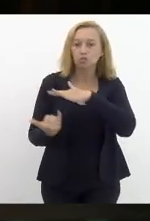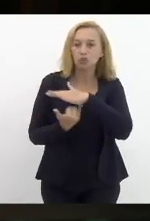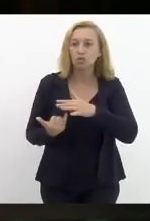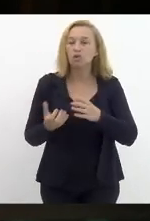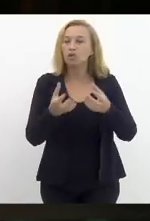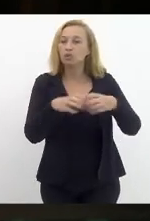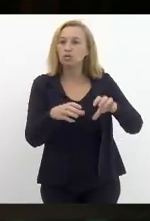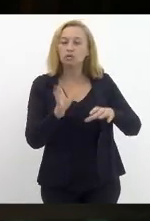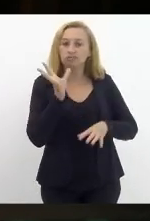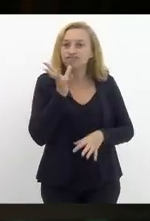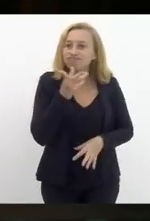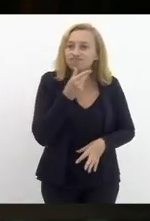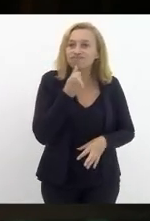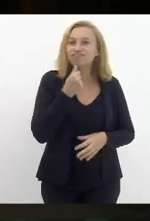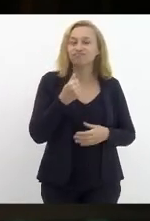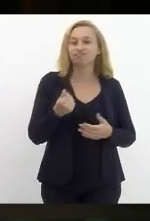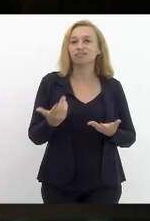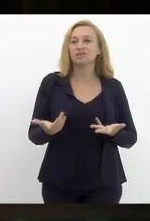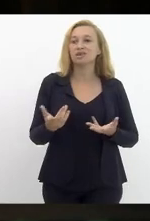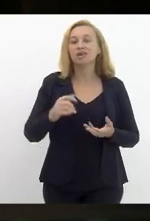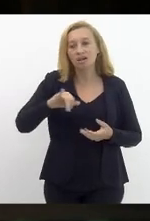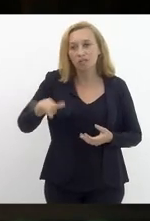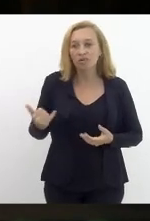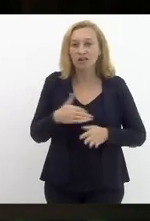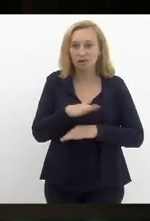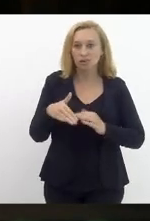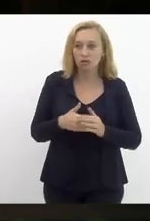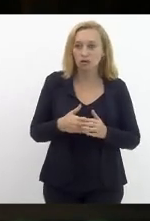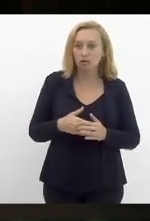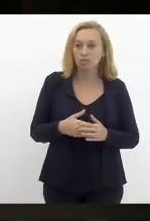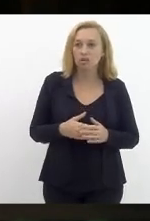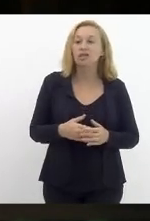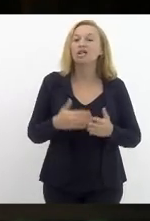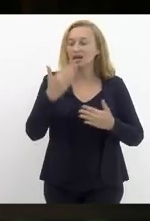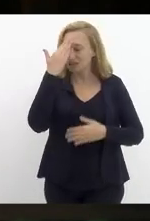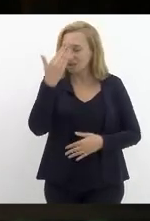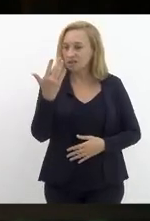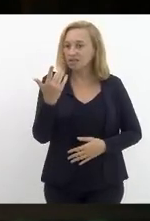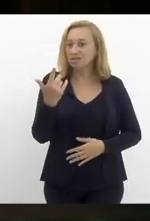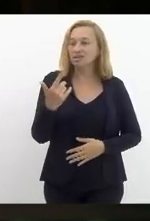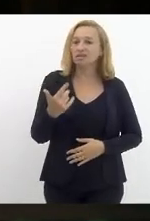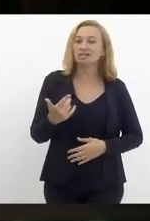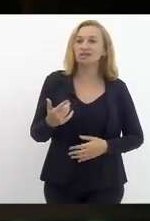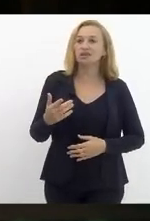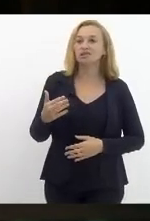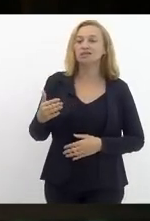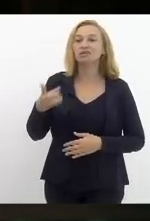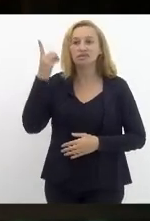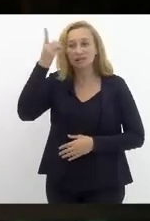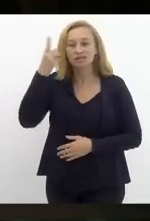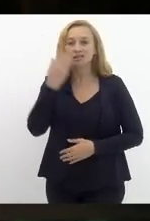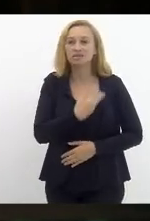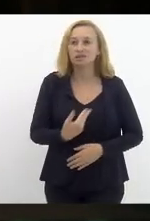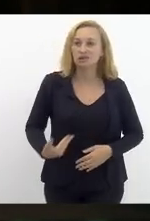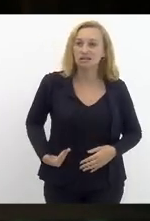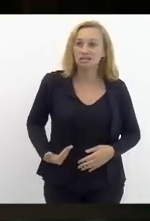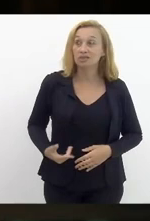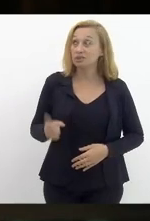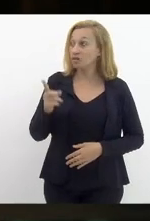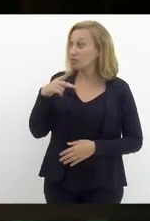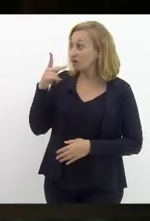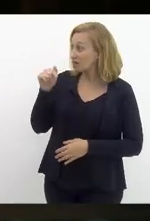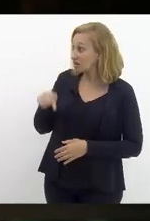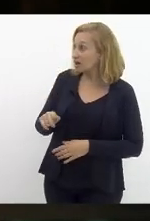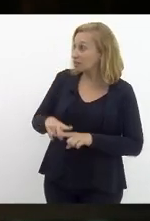concursos demoram muito, e acaba a gente tendo que aproveitar todo mundo. Então, queria agradecer mais uma vez aos deputados, ao governador. Não foi falado aqui,